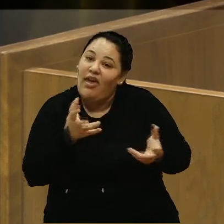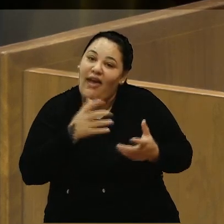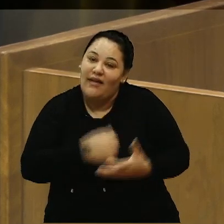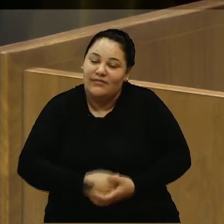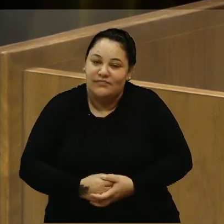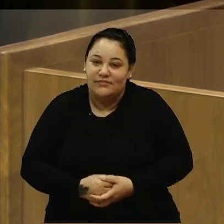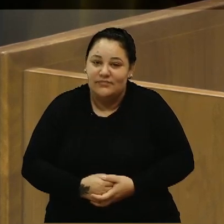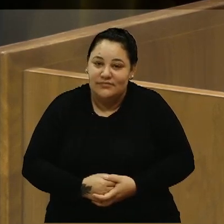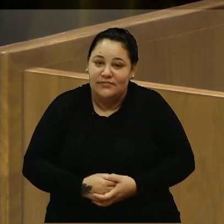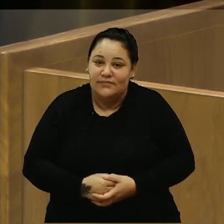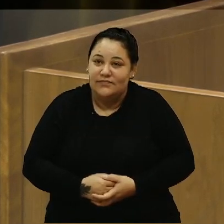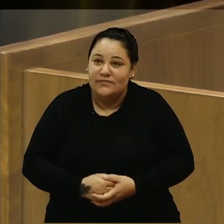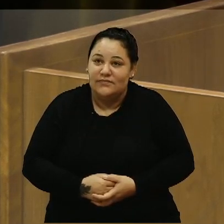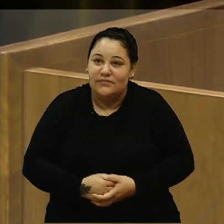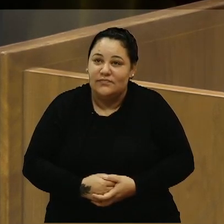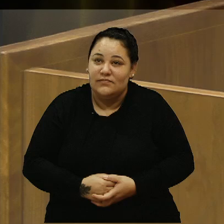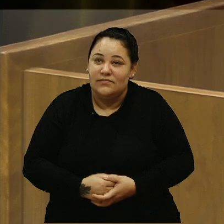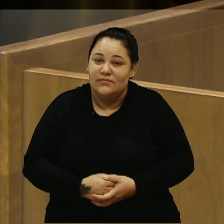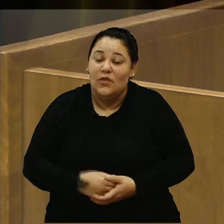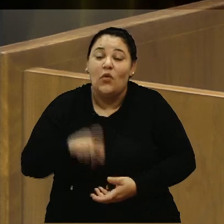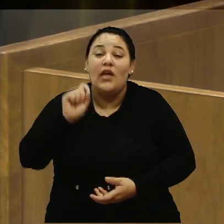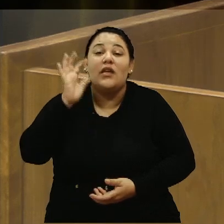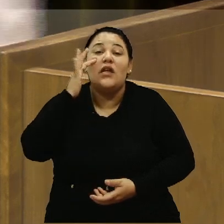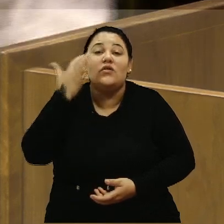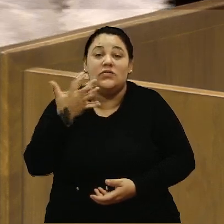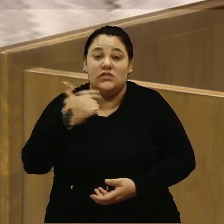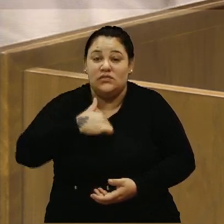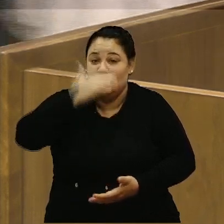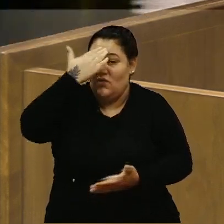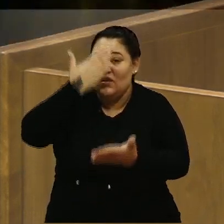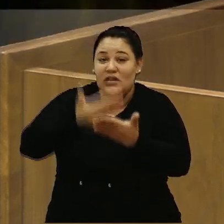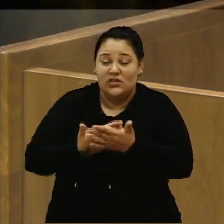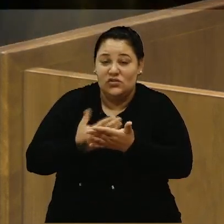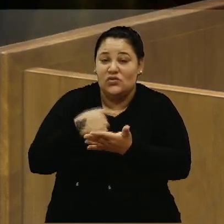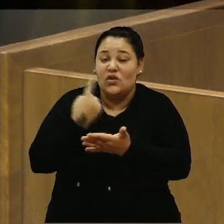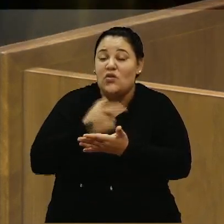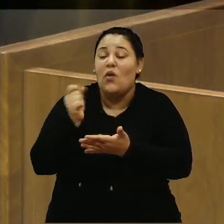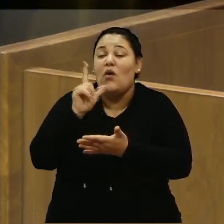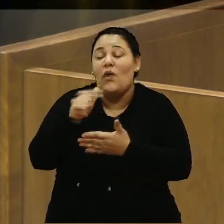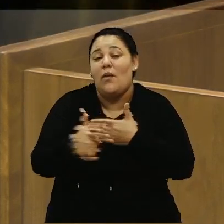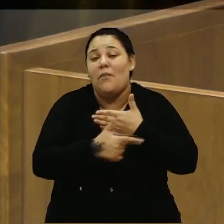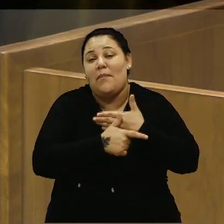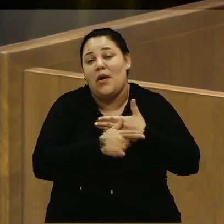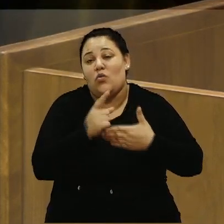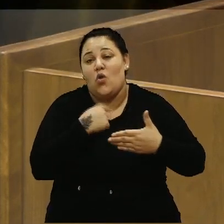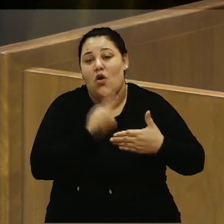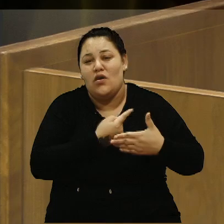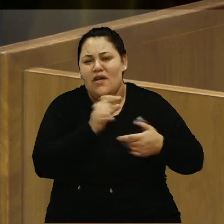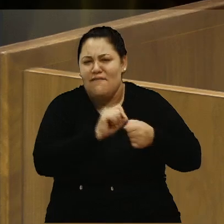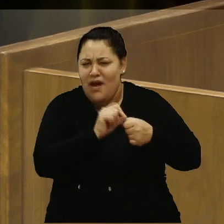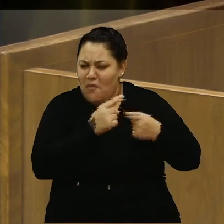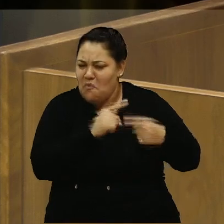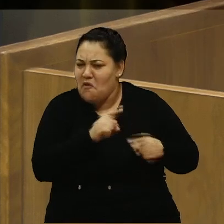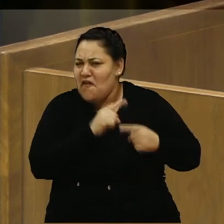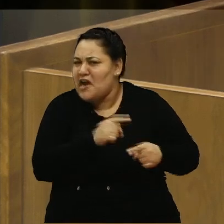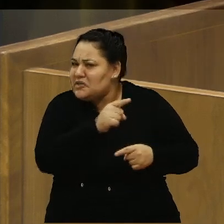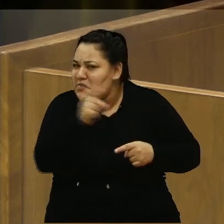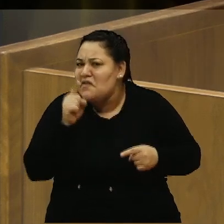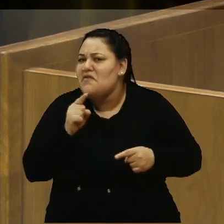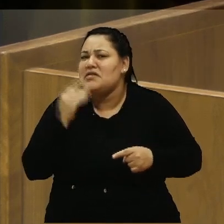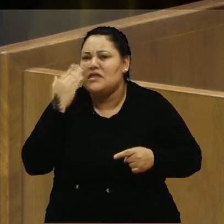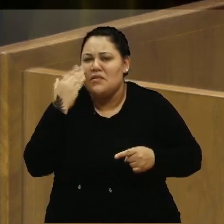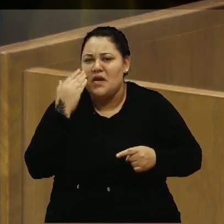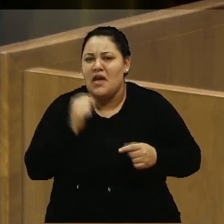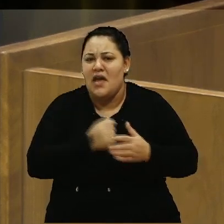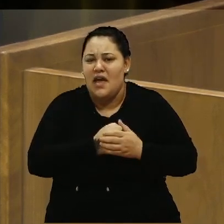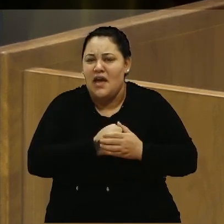em ser professores no nosso país. E acredito que o que é o nosso papel? E aí faço uma provocação para aquilo que a presidente